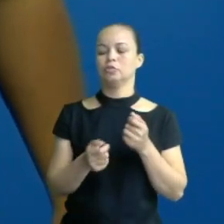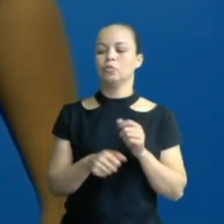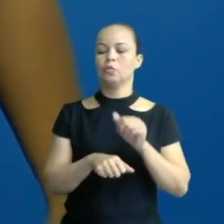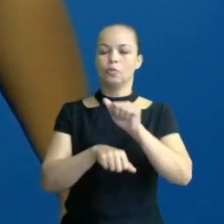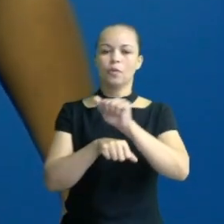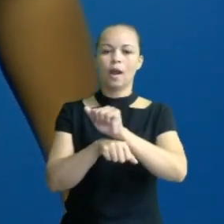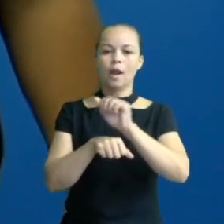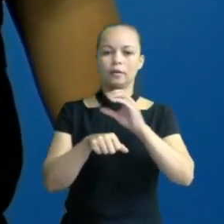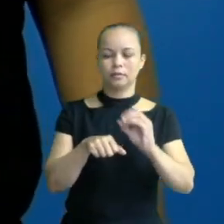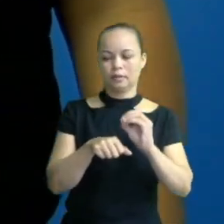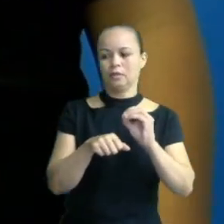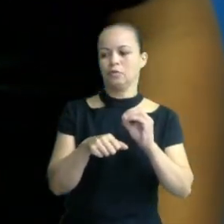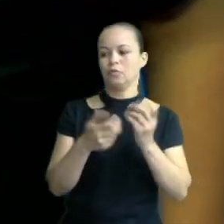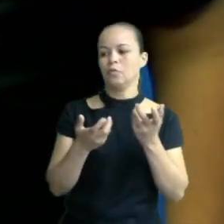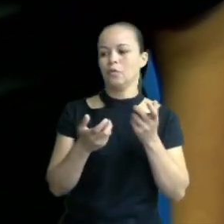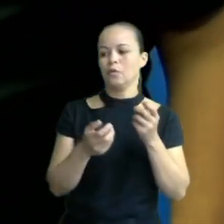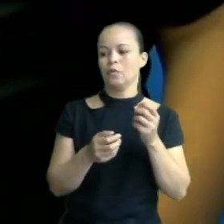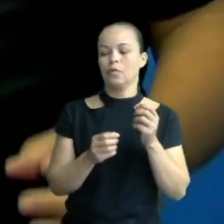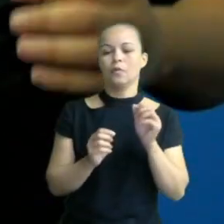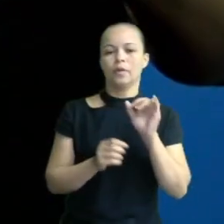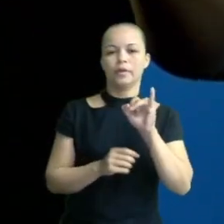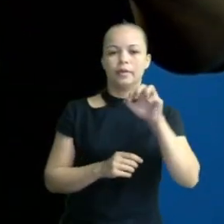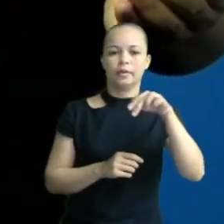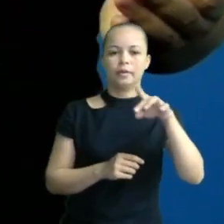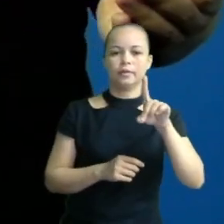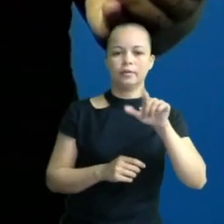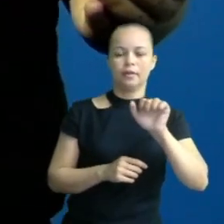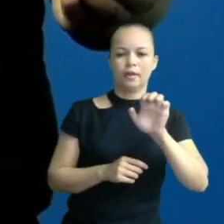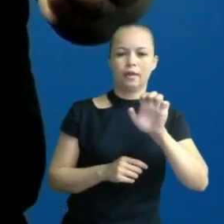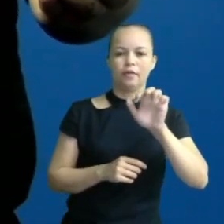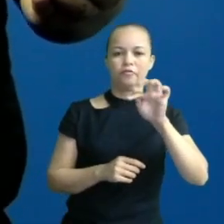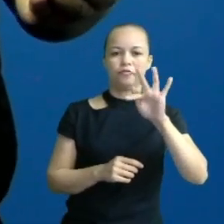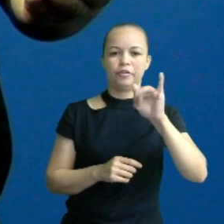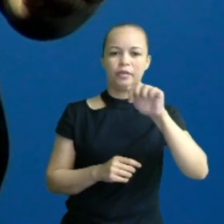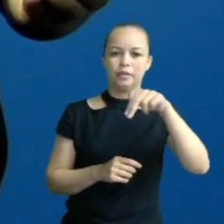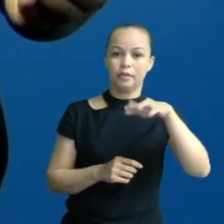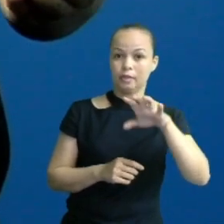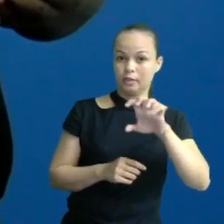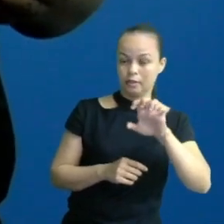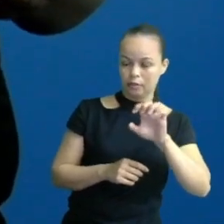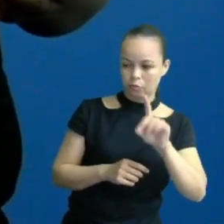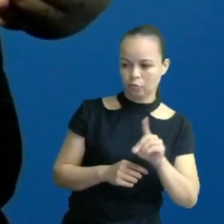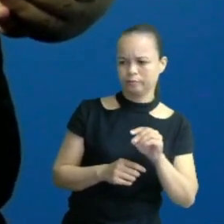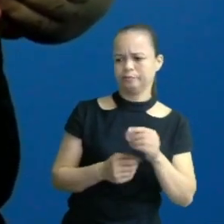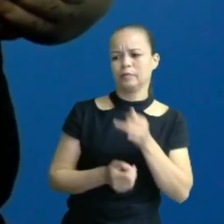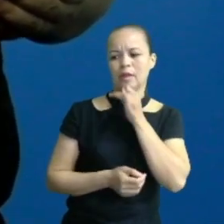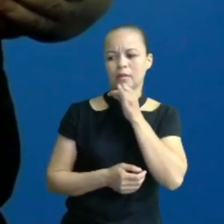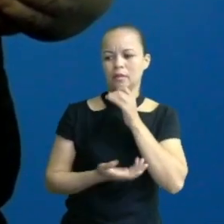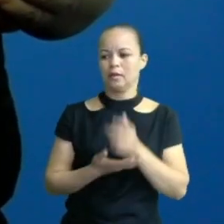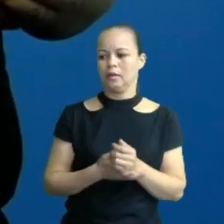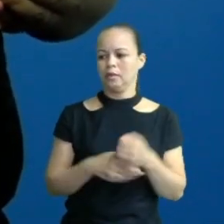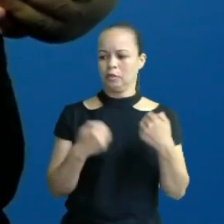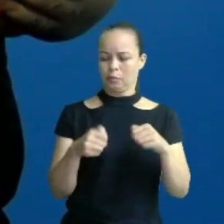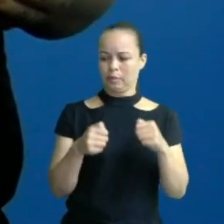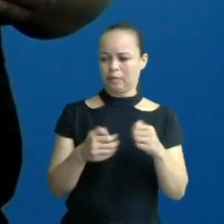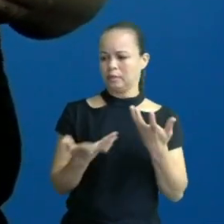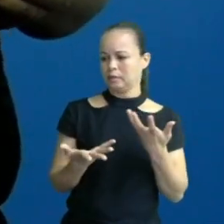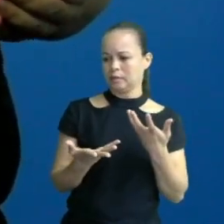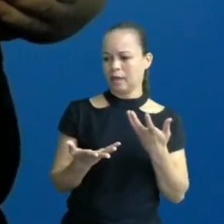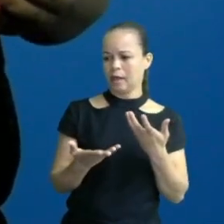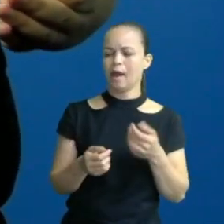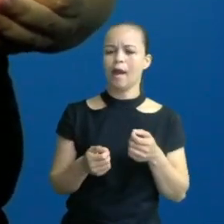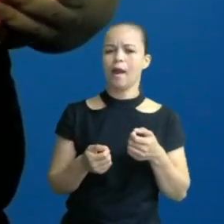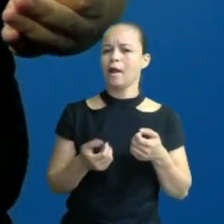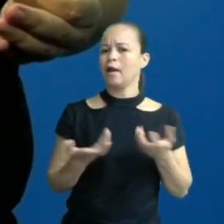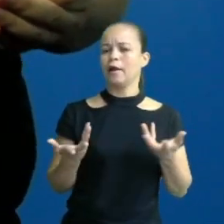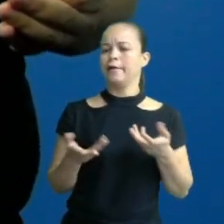se deve dar crédito a uma pessoa que mente. Esse uma, se estiver, né?